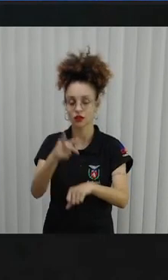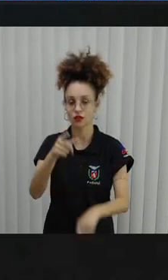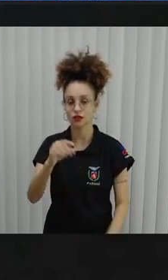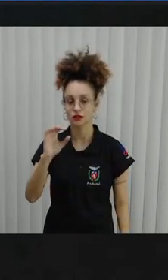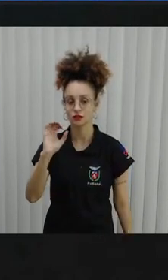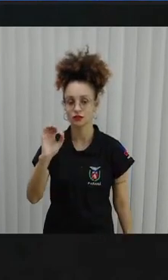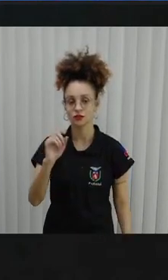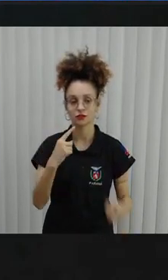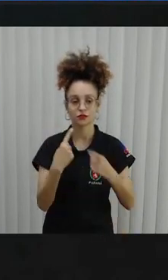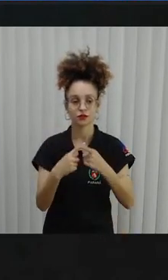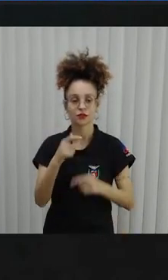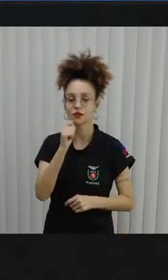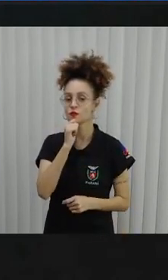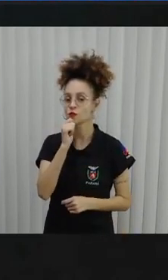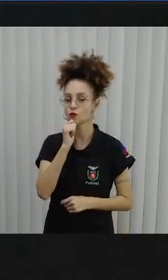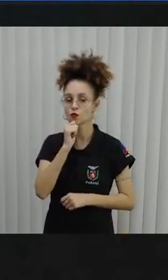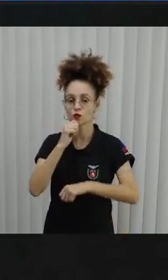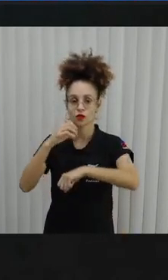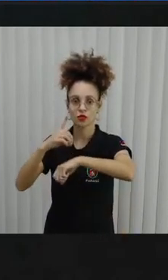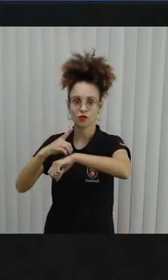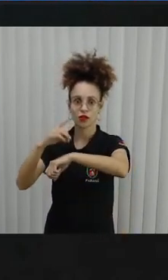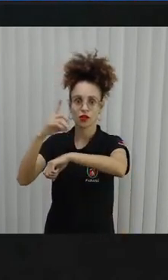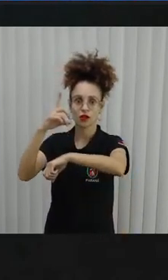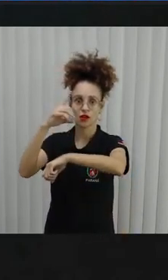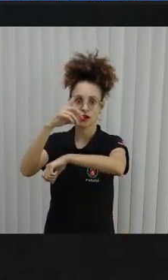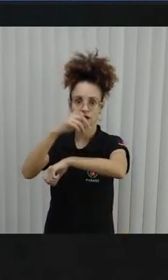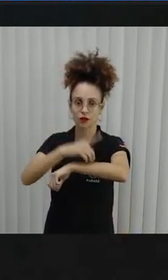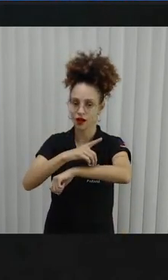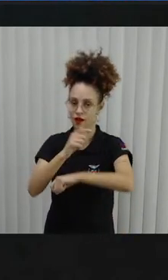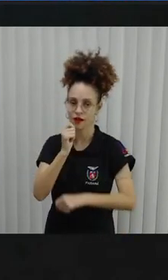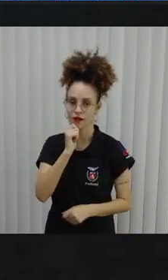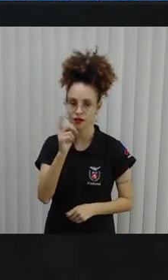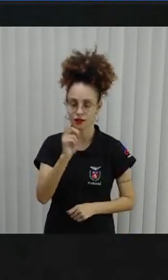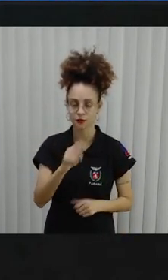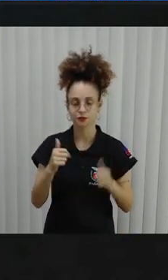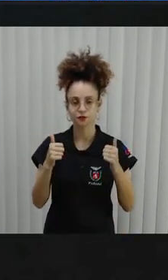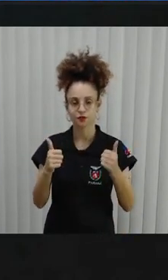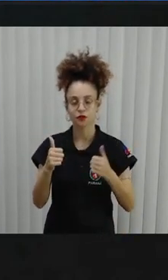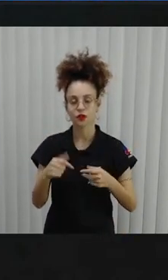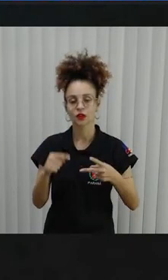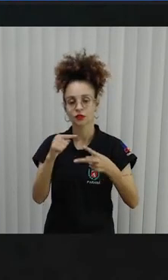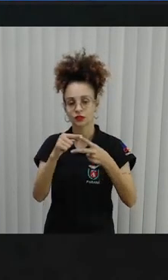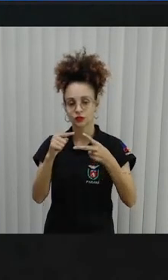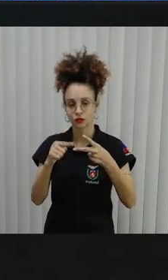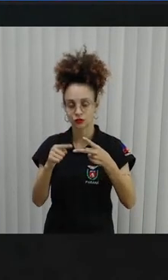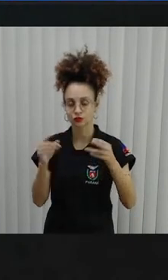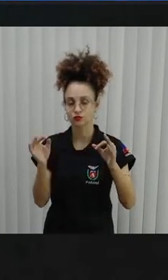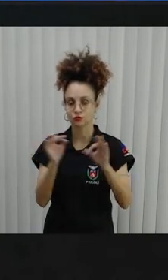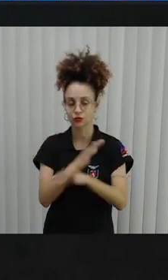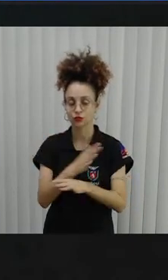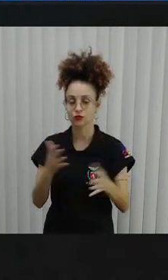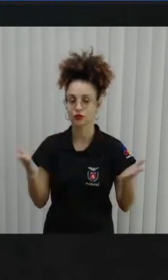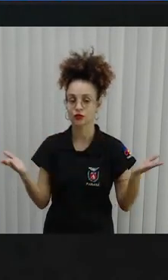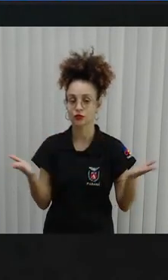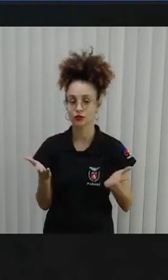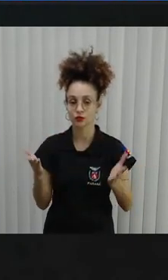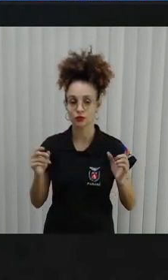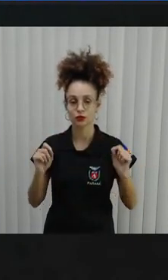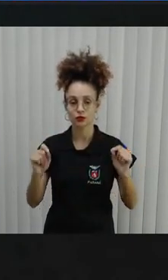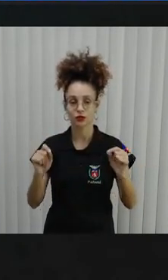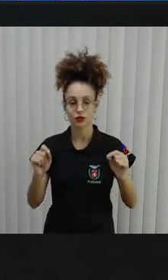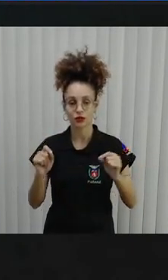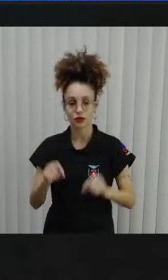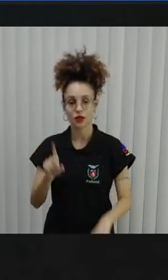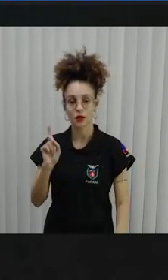não pulou, beleza? Então, feito. A gente tem aqui esses dois valores. O que eu quero fazer agora? Quando eu